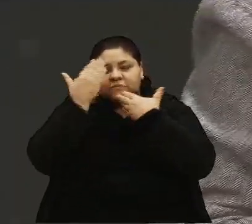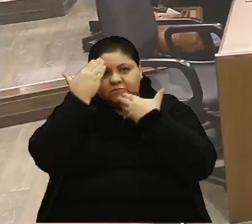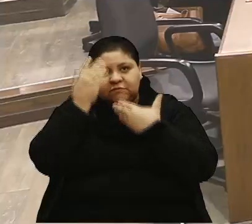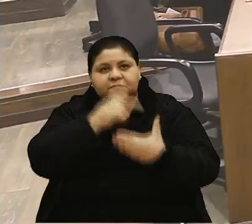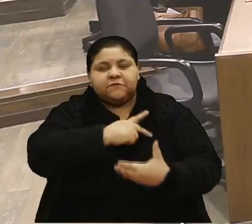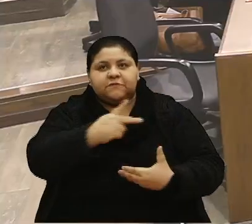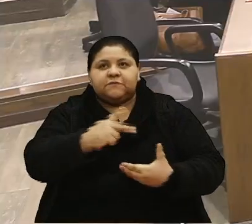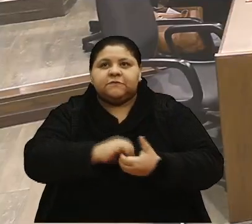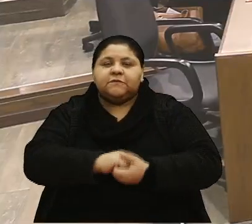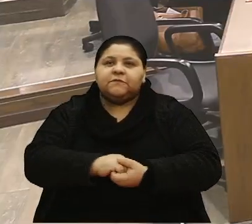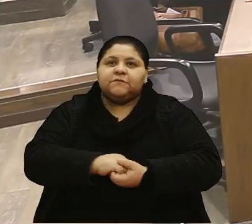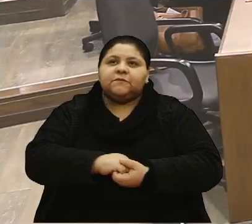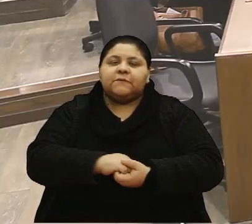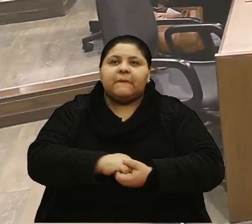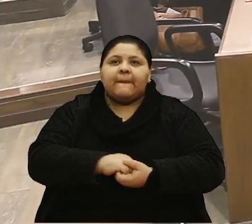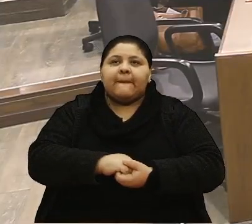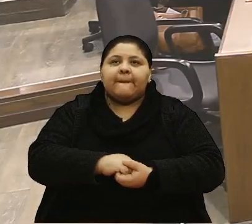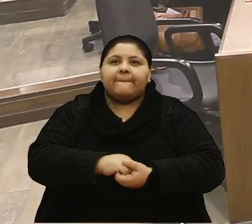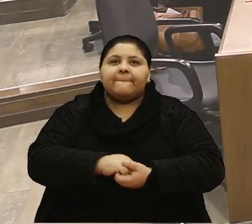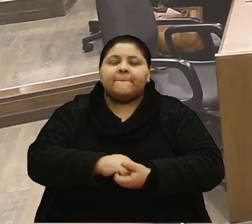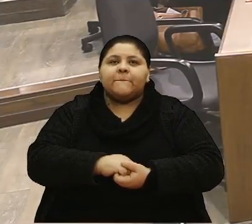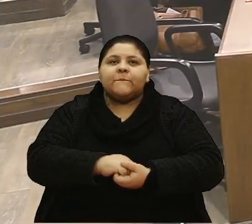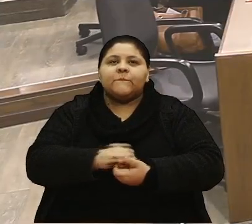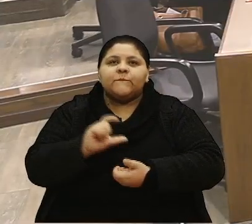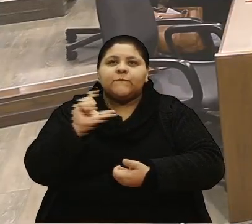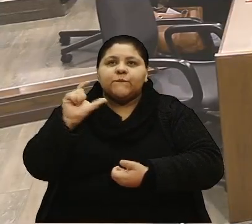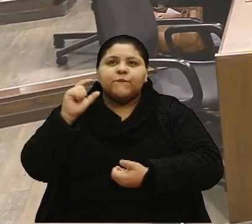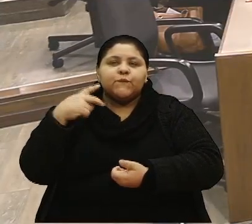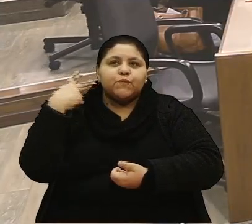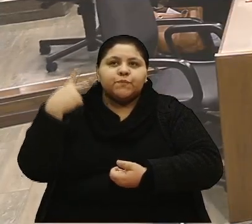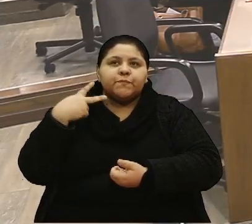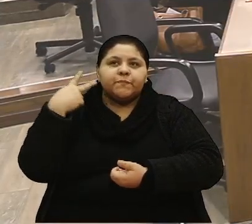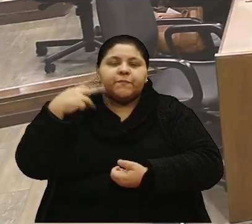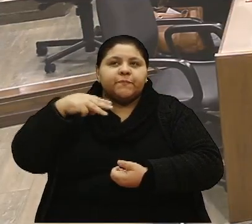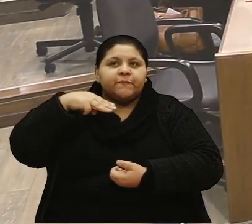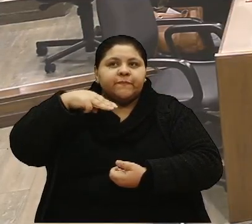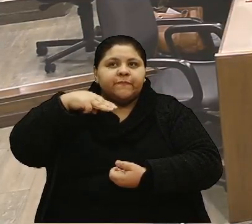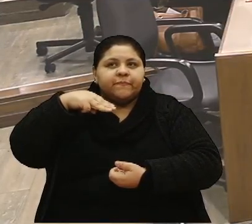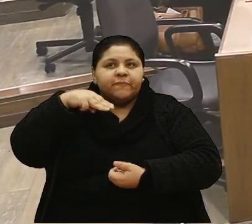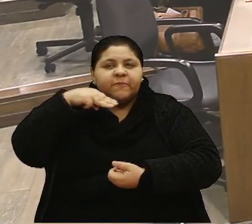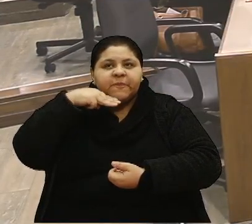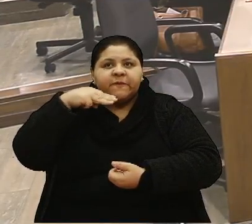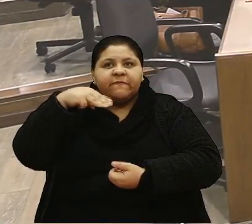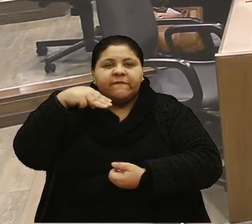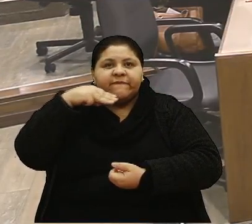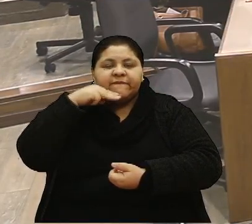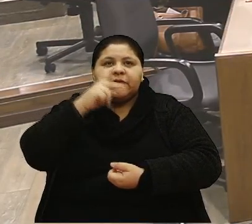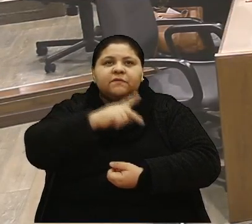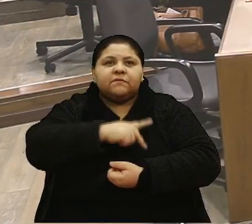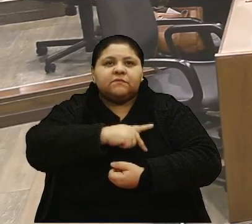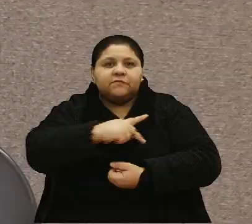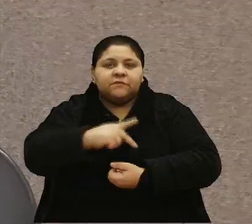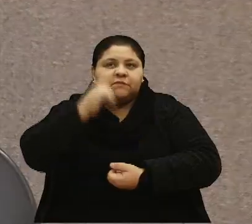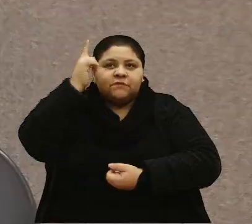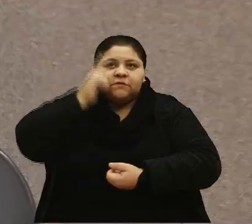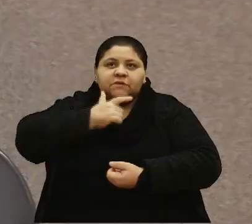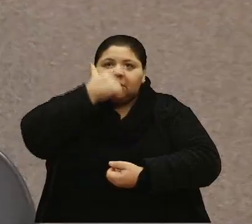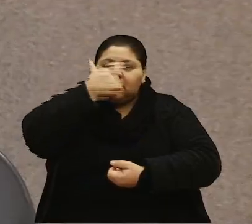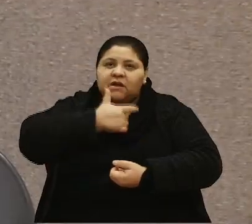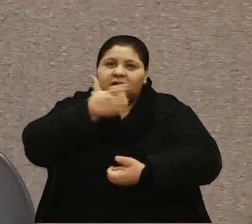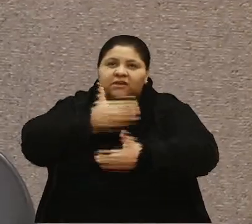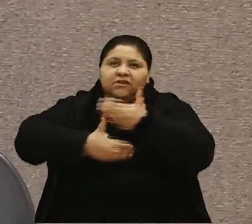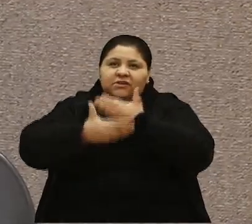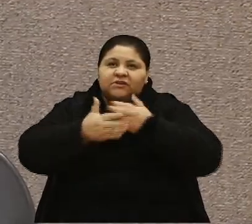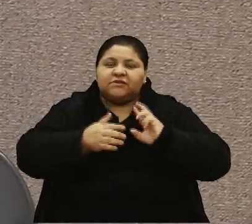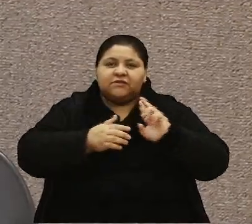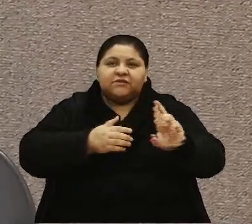presidente. Peço a palavra. Obrigado, vereador Libardi. Com a palavra, a vereadora Marisol Santos. Presidente Lucas, acho que em nome de todos os